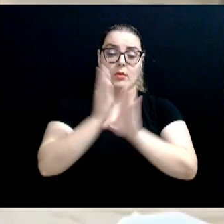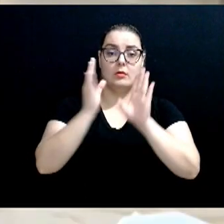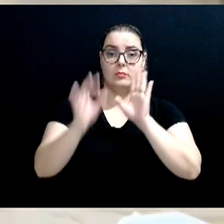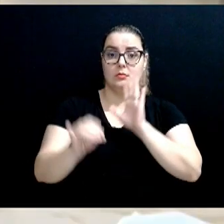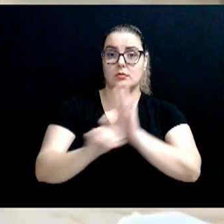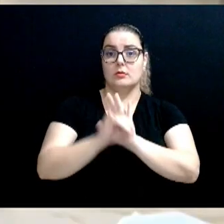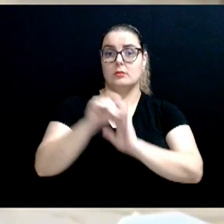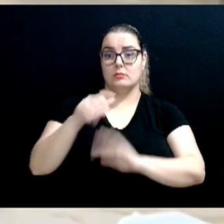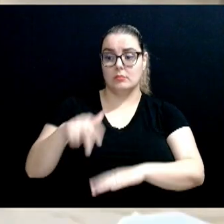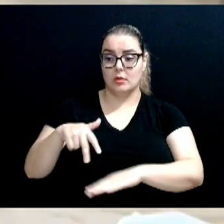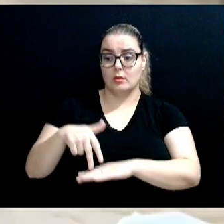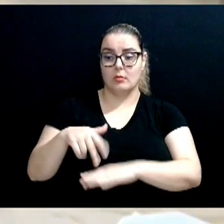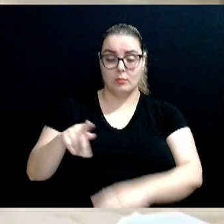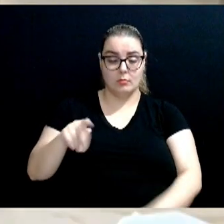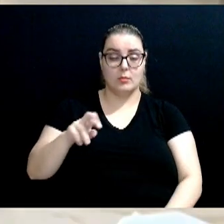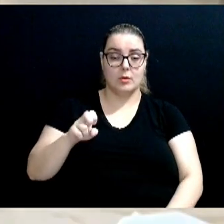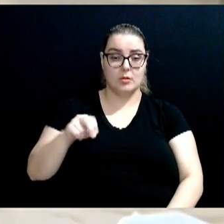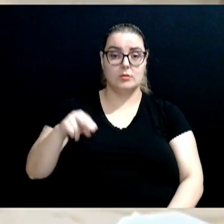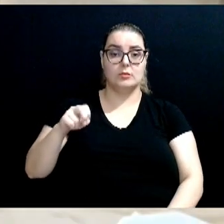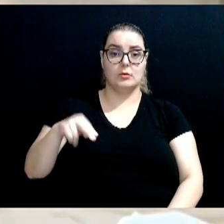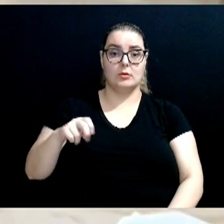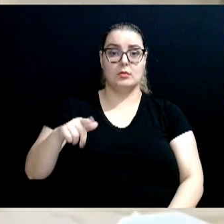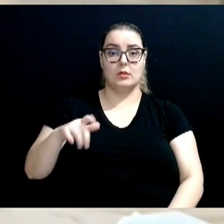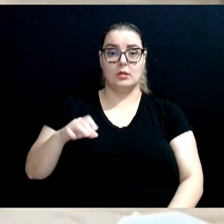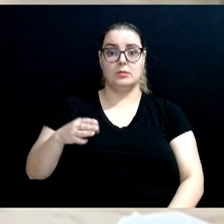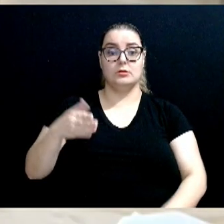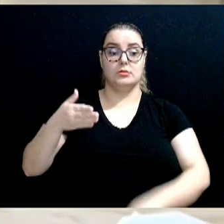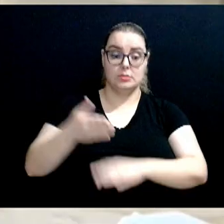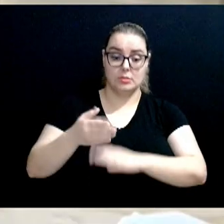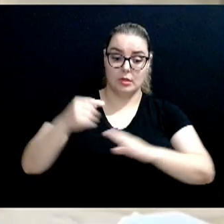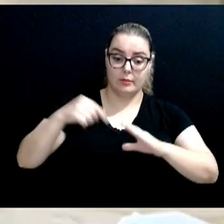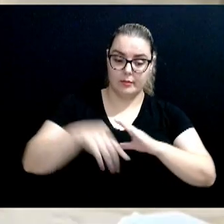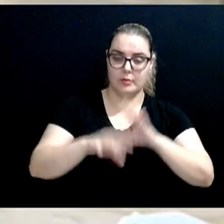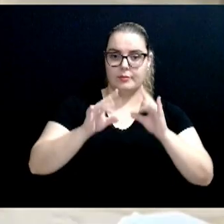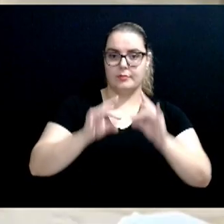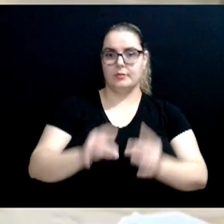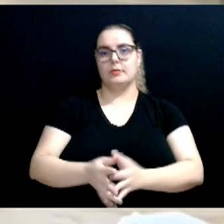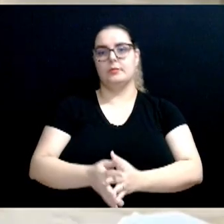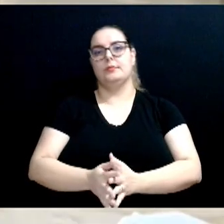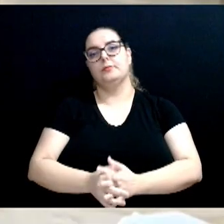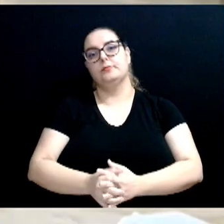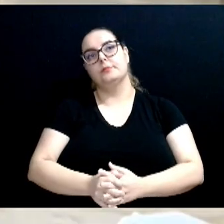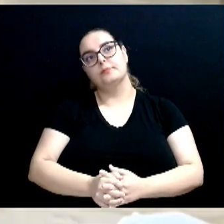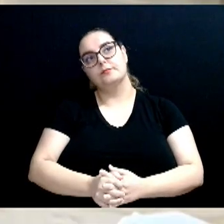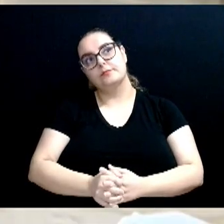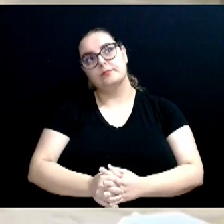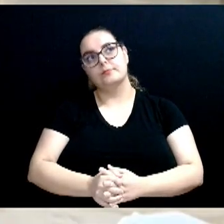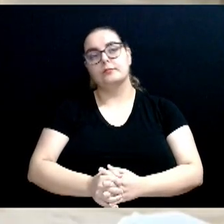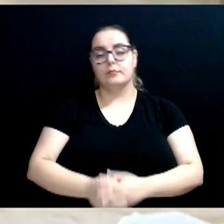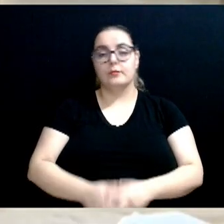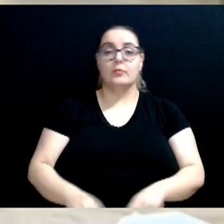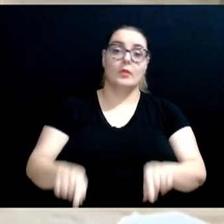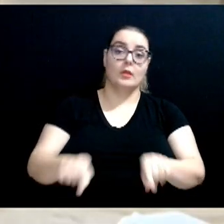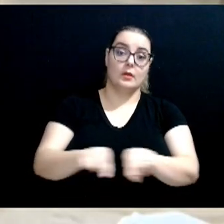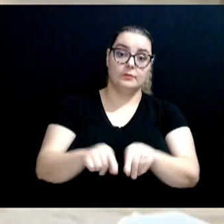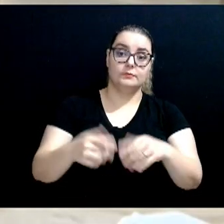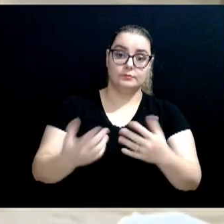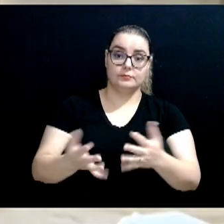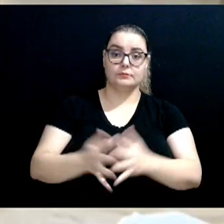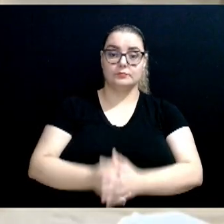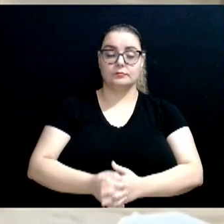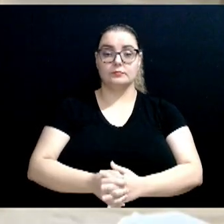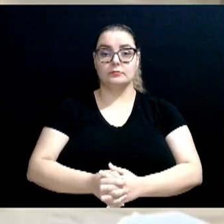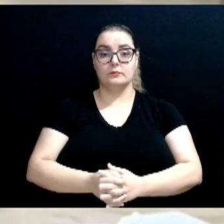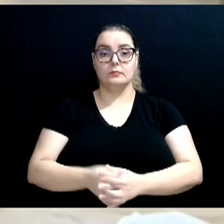realmente entrando nele, né? E por outro lado, pelo lado da família,